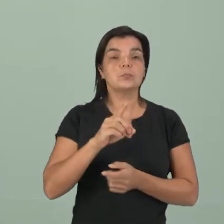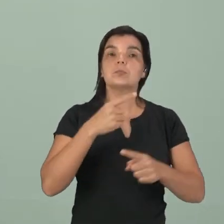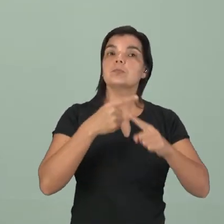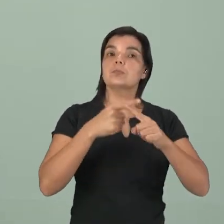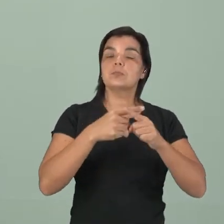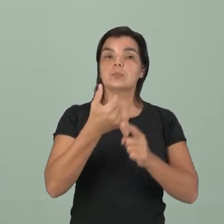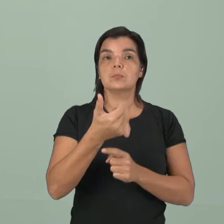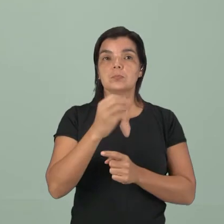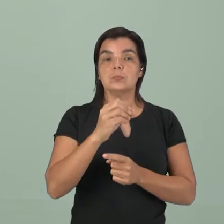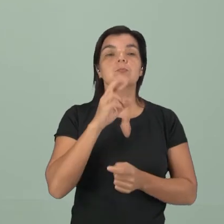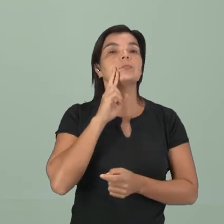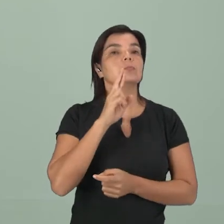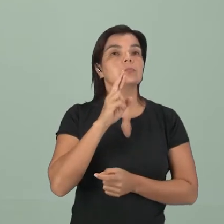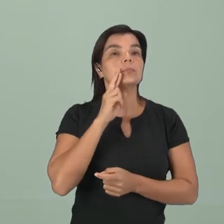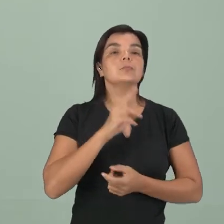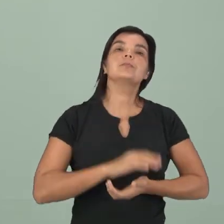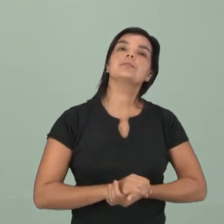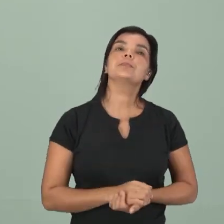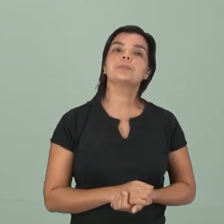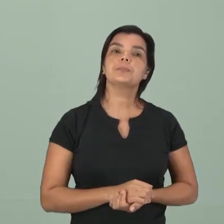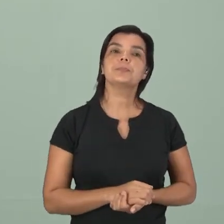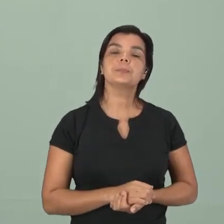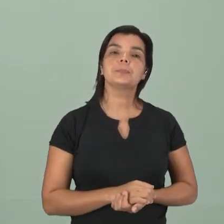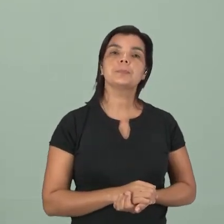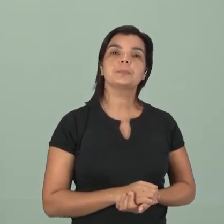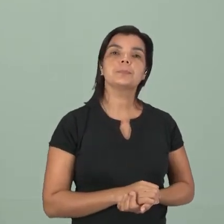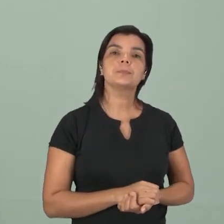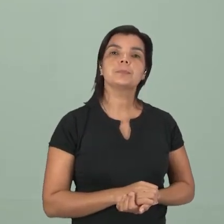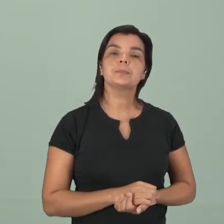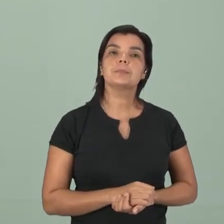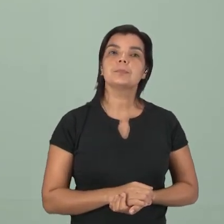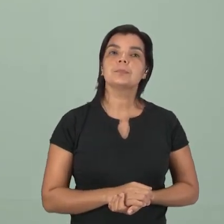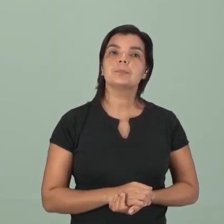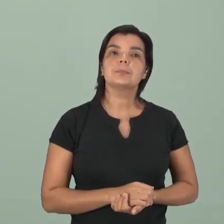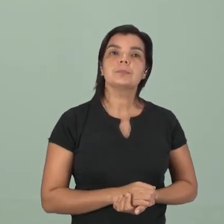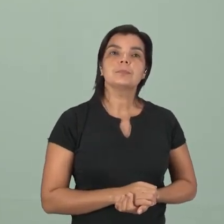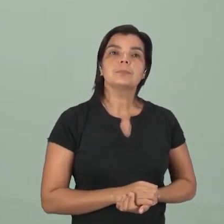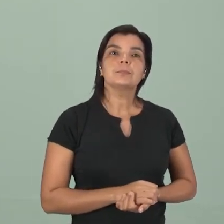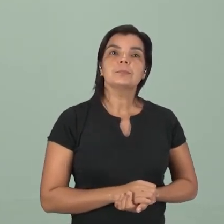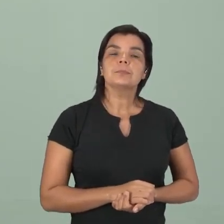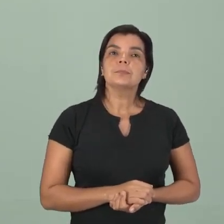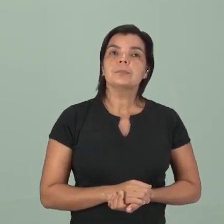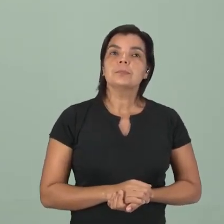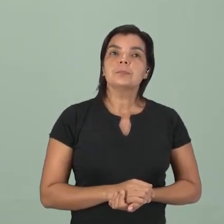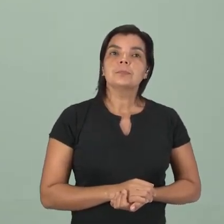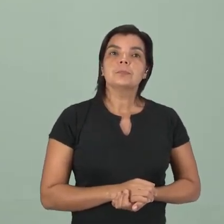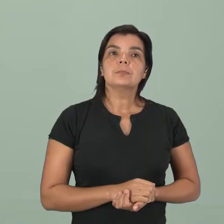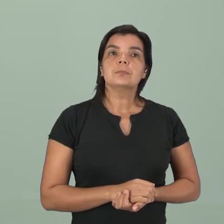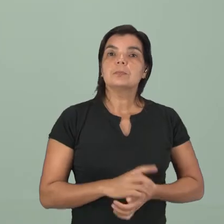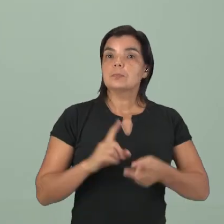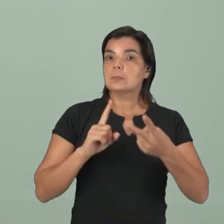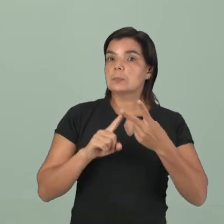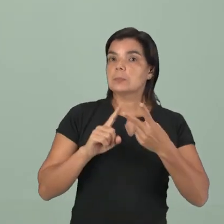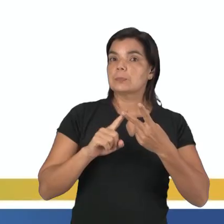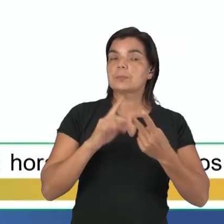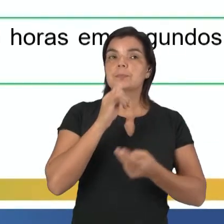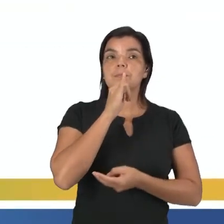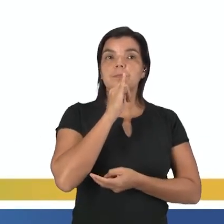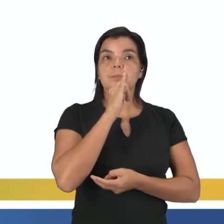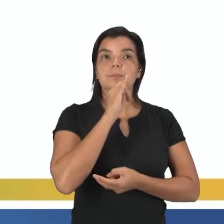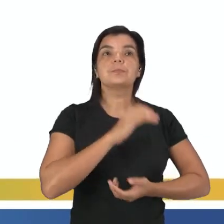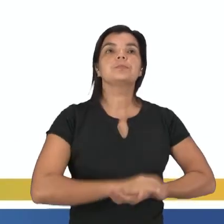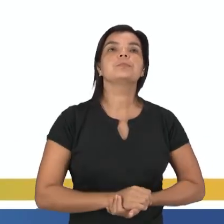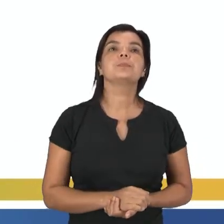60. E assim vai ter o resultado. Tá ok? Bem tranquilo nosso primeiro exemplo? Então vamos prosseguir aqui, tá? Vou colocar aqui o exemplo